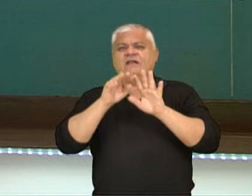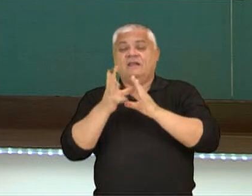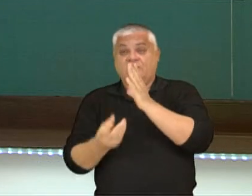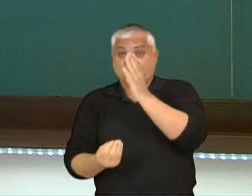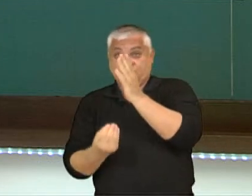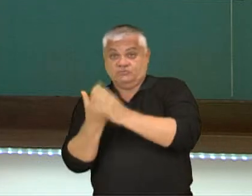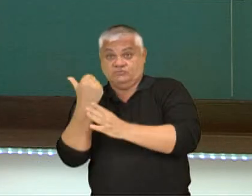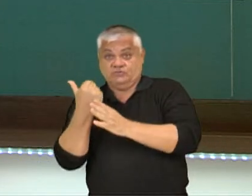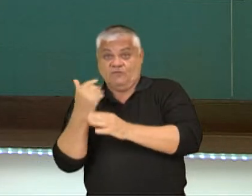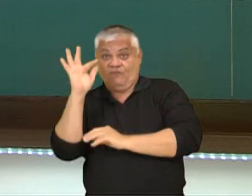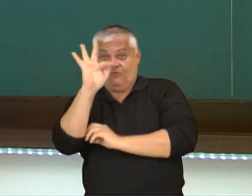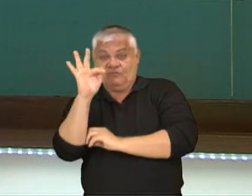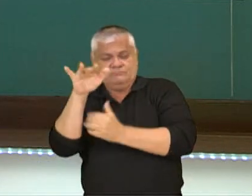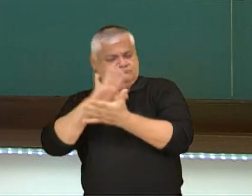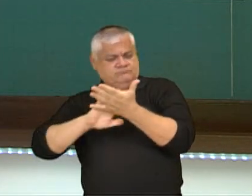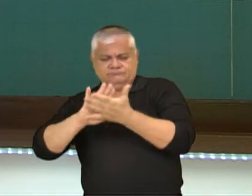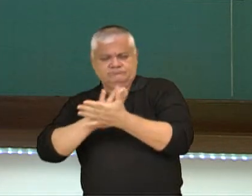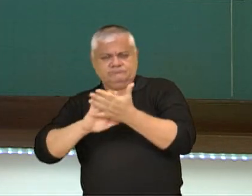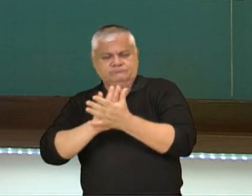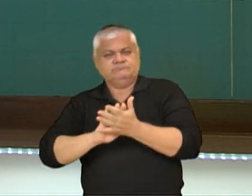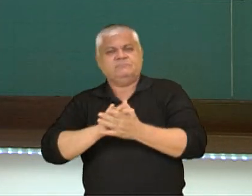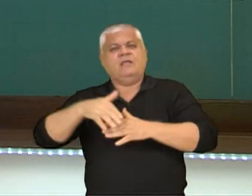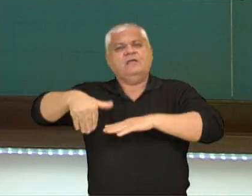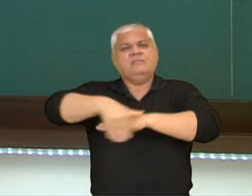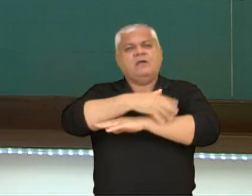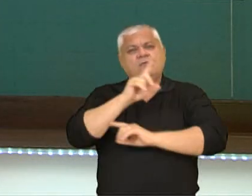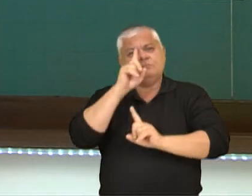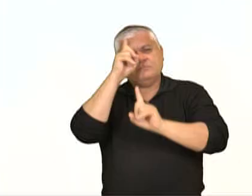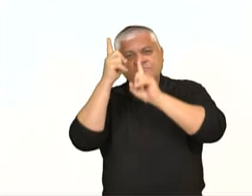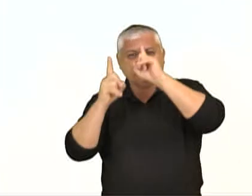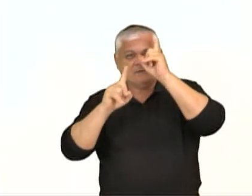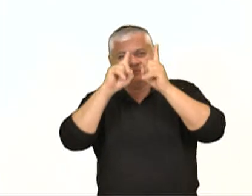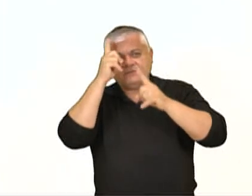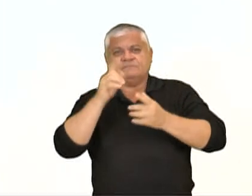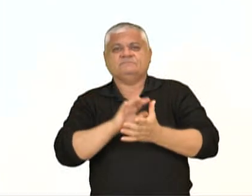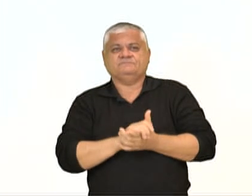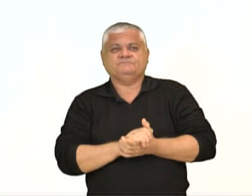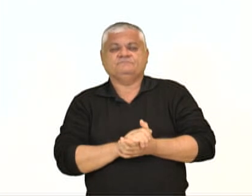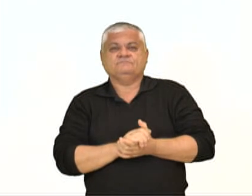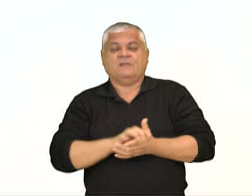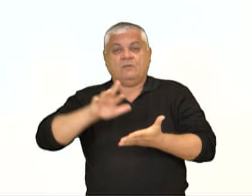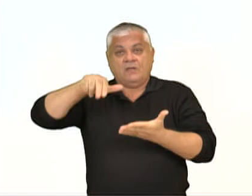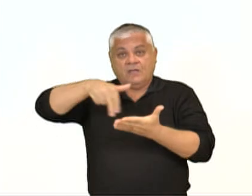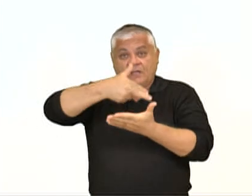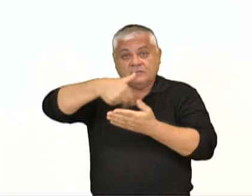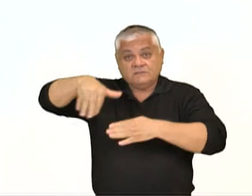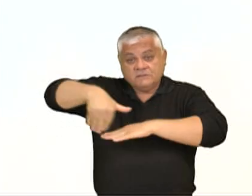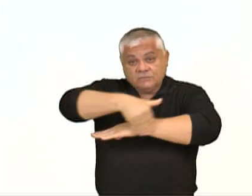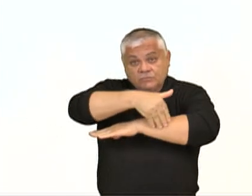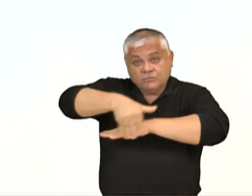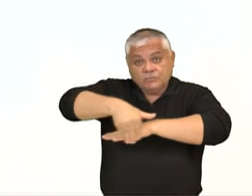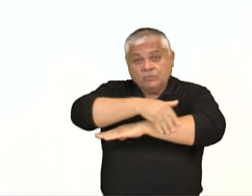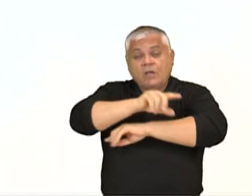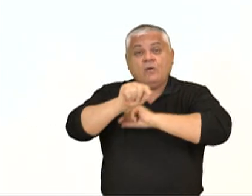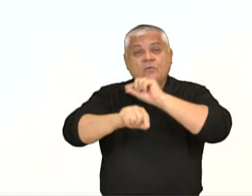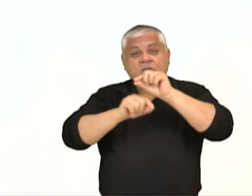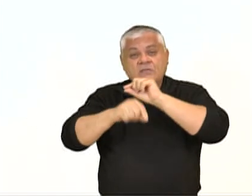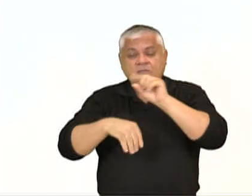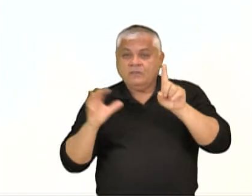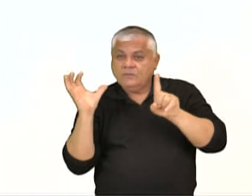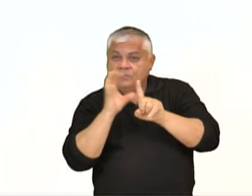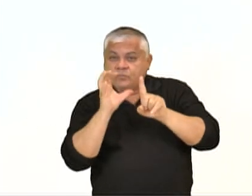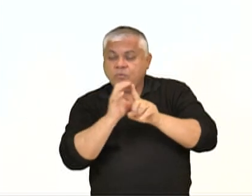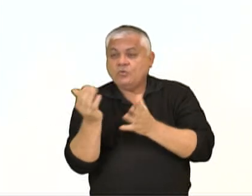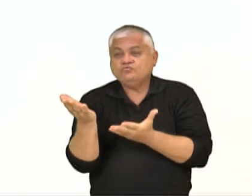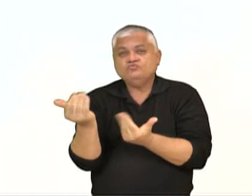o povo em que criou. A dança de rua, o objetivo é resgatar o interesse e a atenção dos